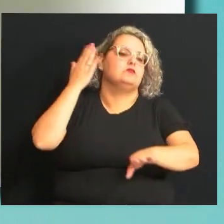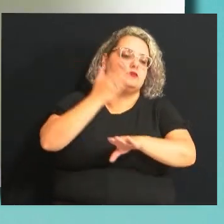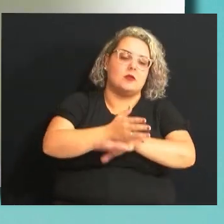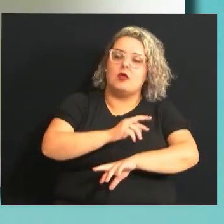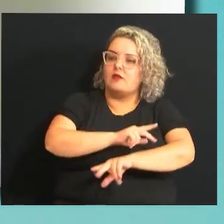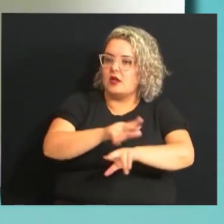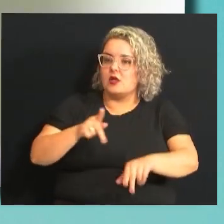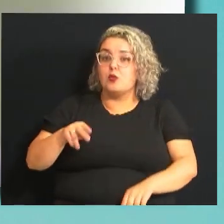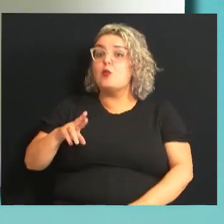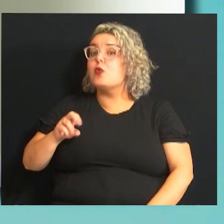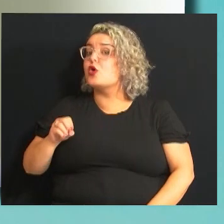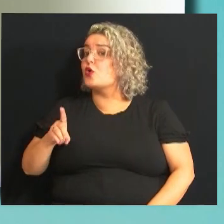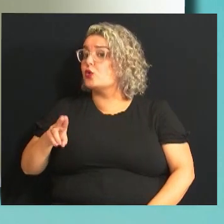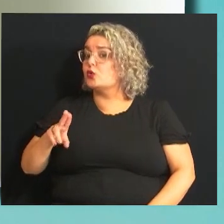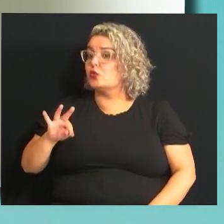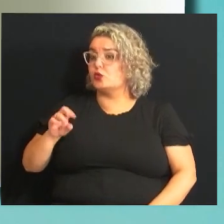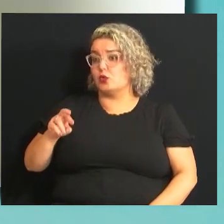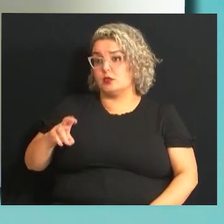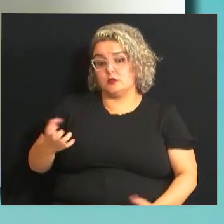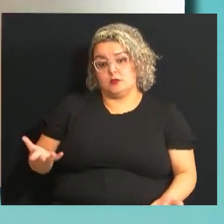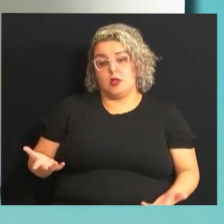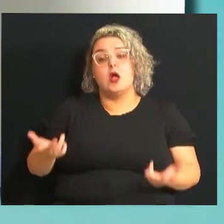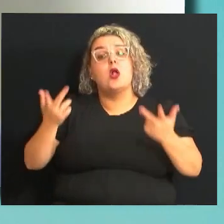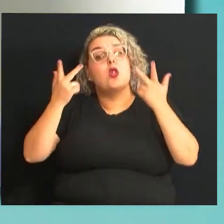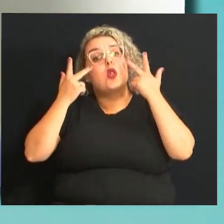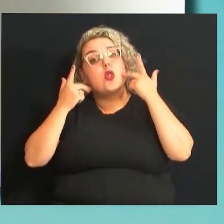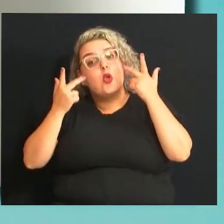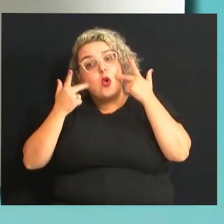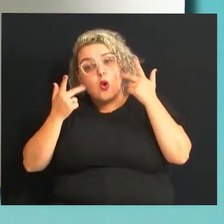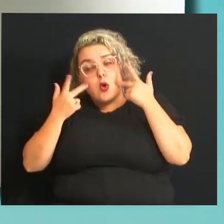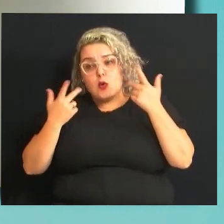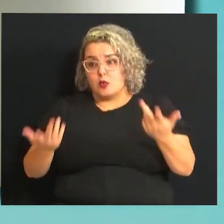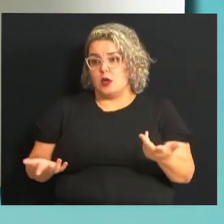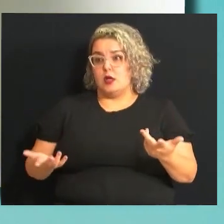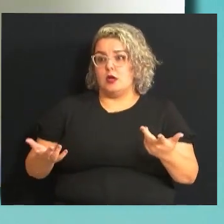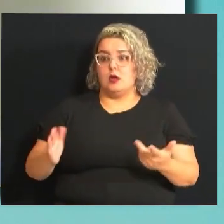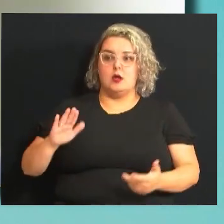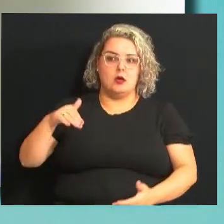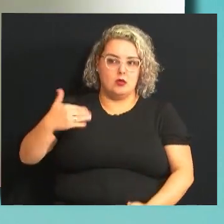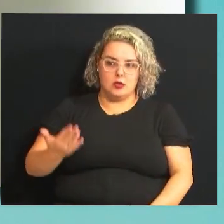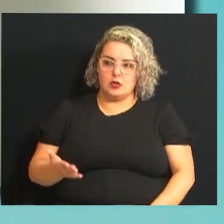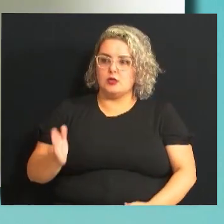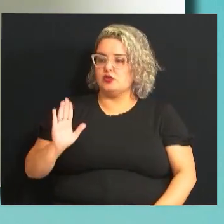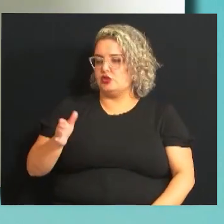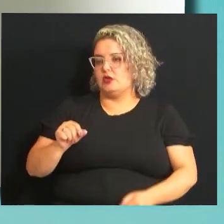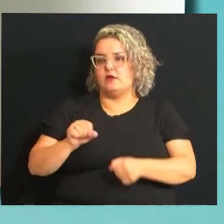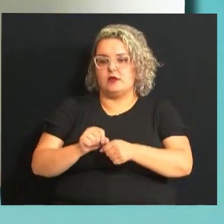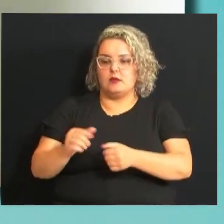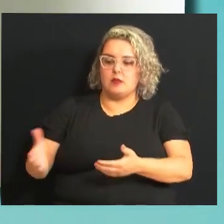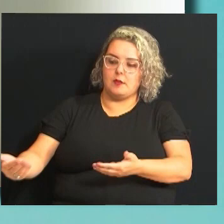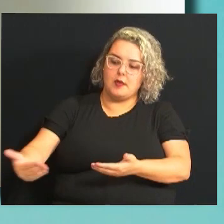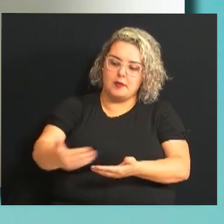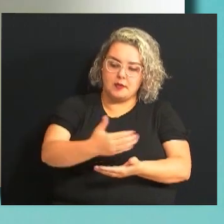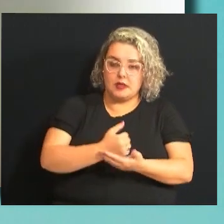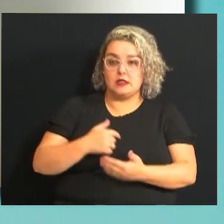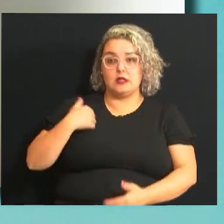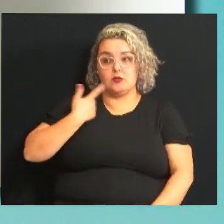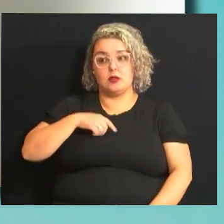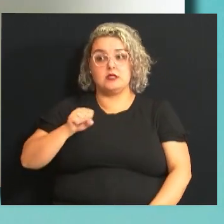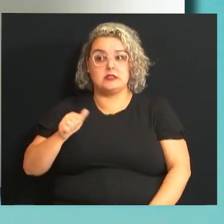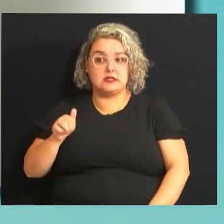ele sabe que o mercado vai rejeitar ele? Então, a gente foi direto para vários produtores, começamos a perguntar e eles comentaram com a gente, olha, normalmente, quando a